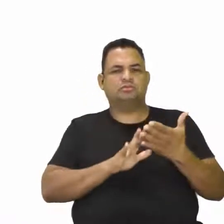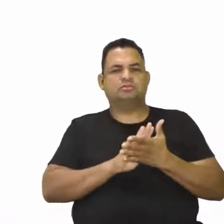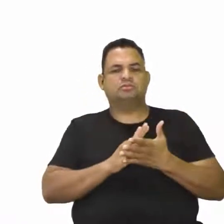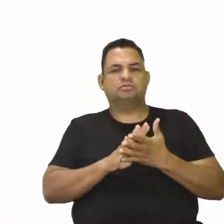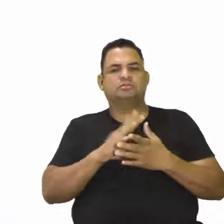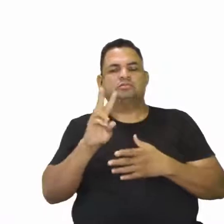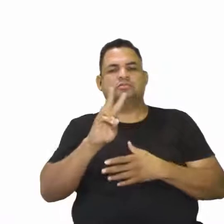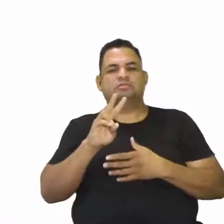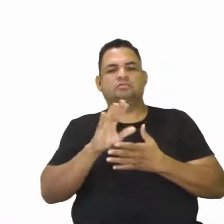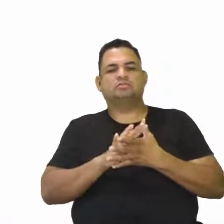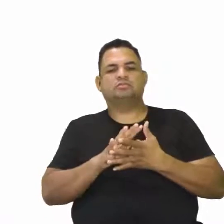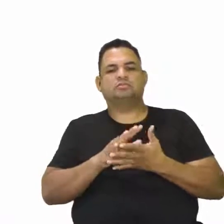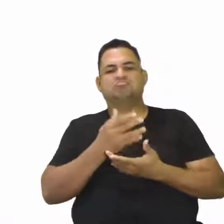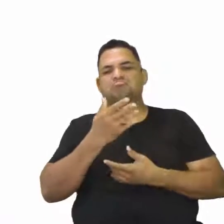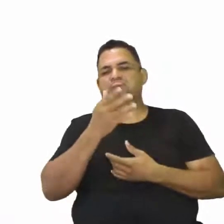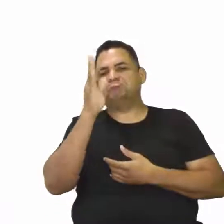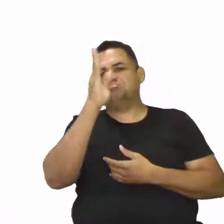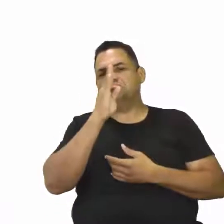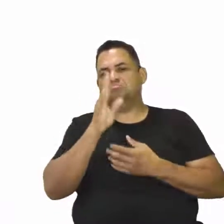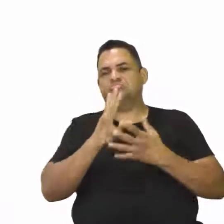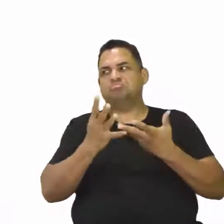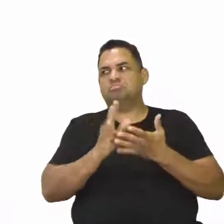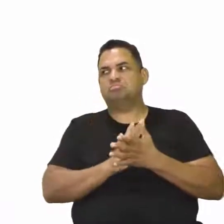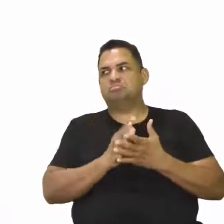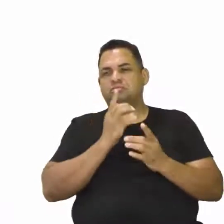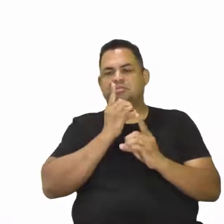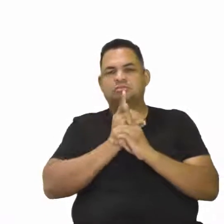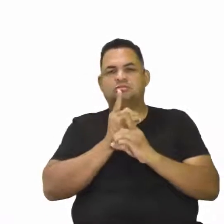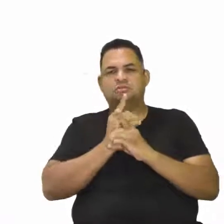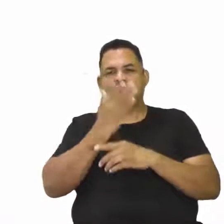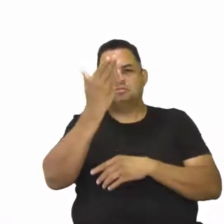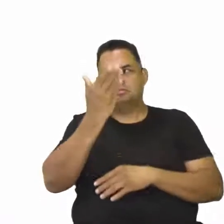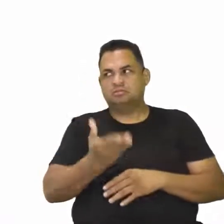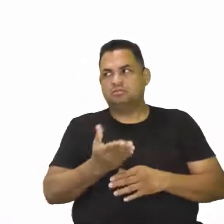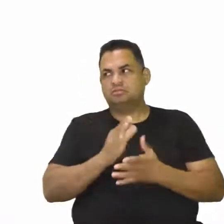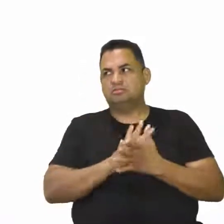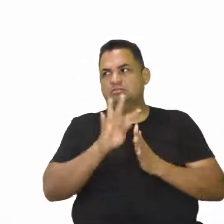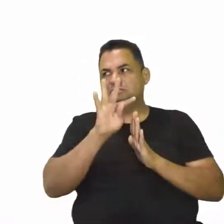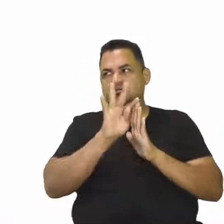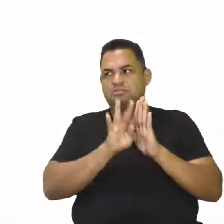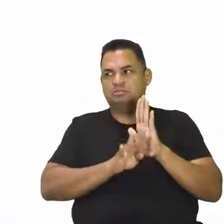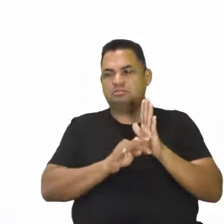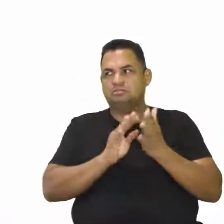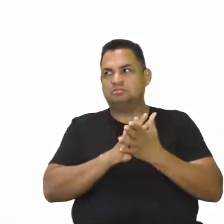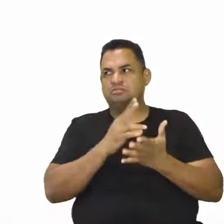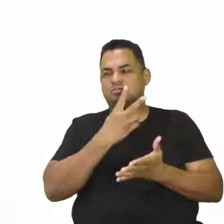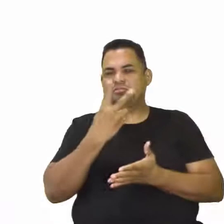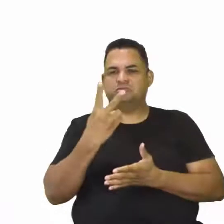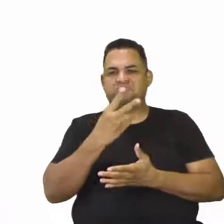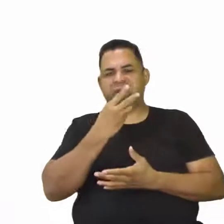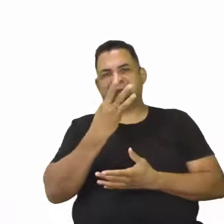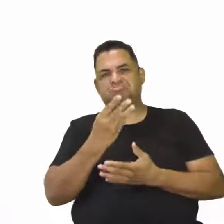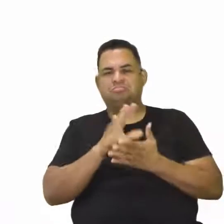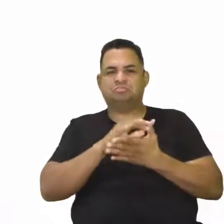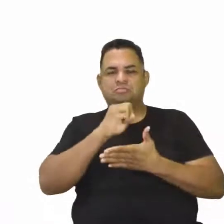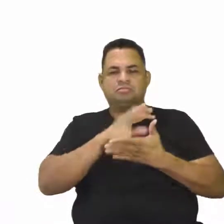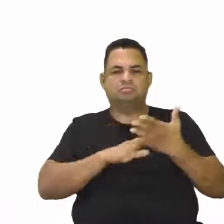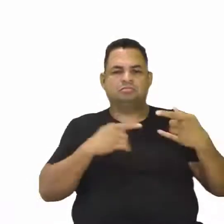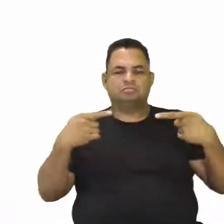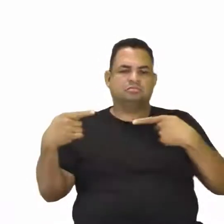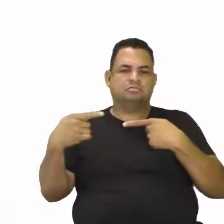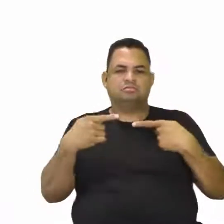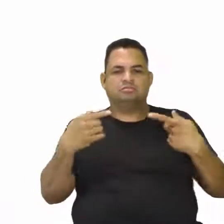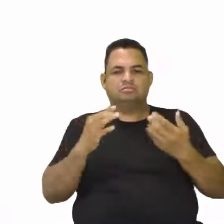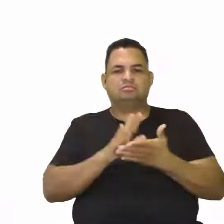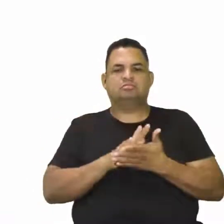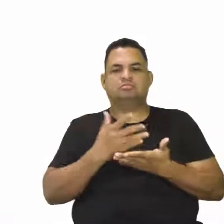nos vestibulares Brasil afora, você vai se deparar muito com isso. Um texto com 2, 3 questões relacionadas.